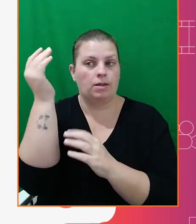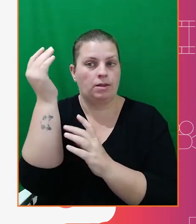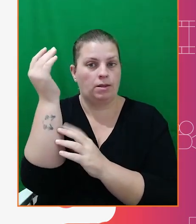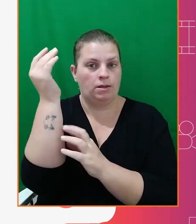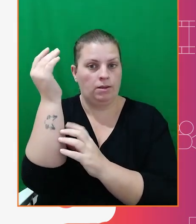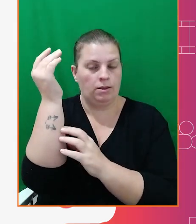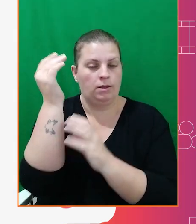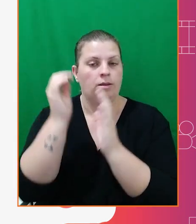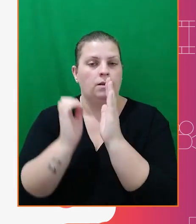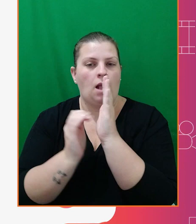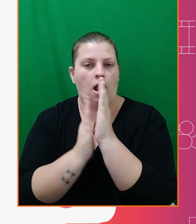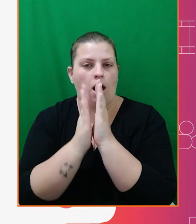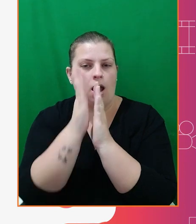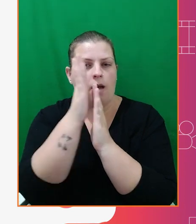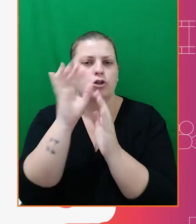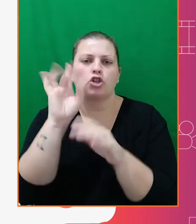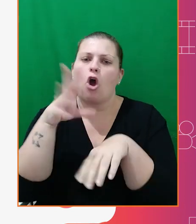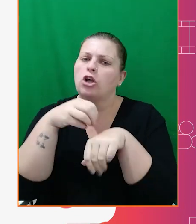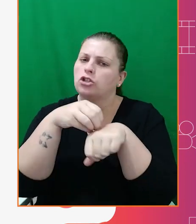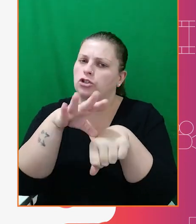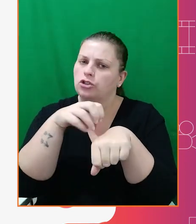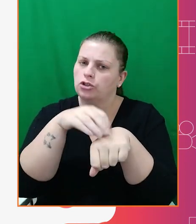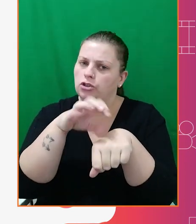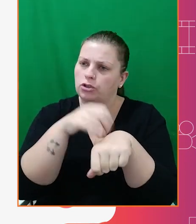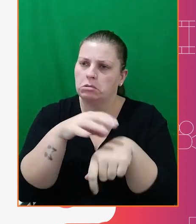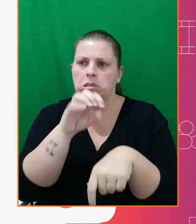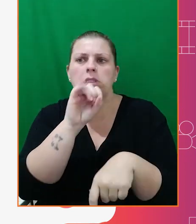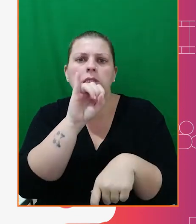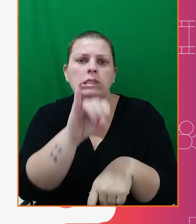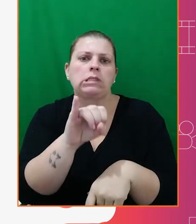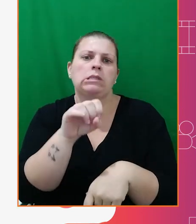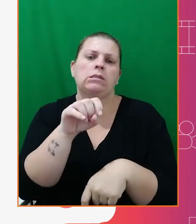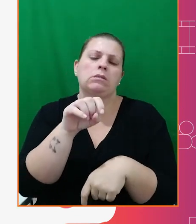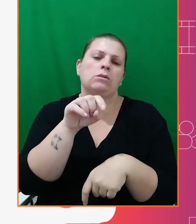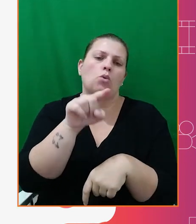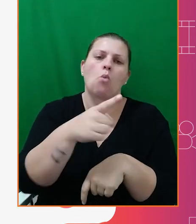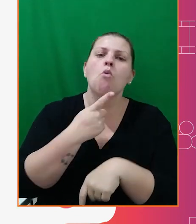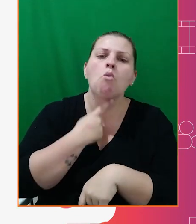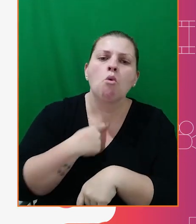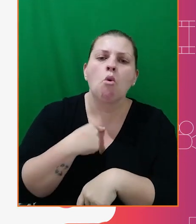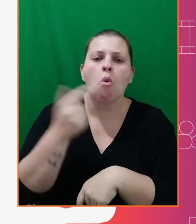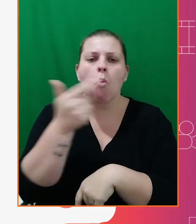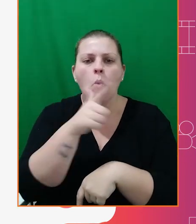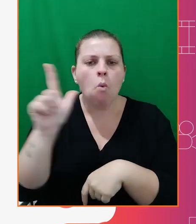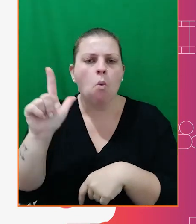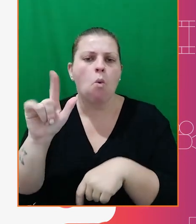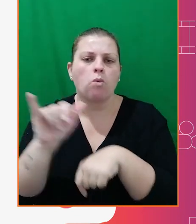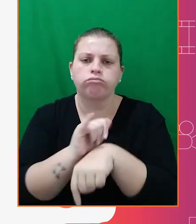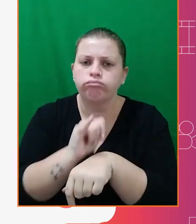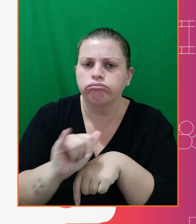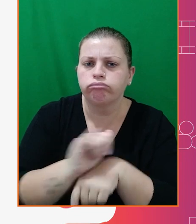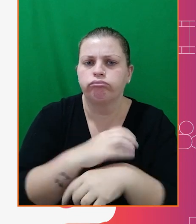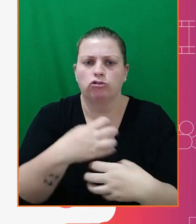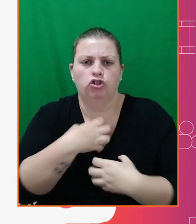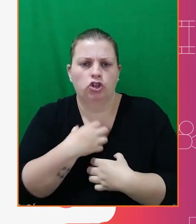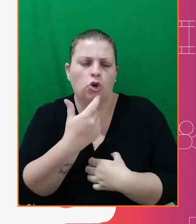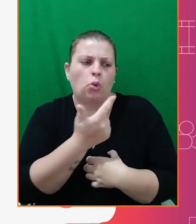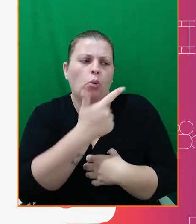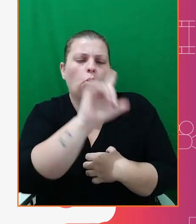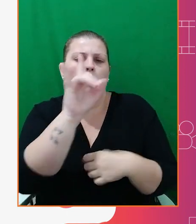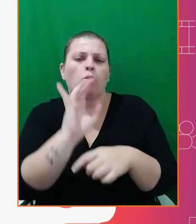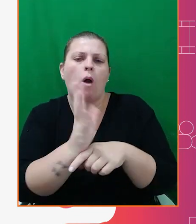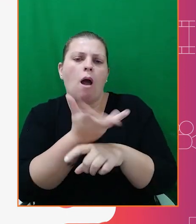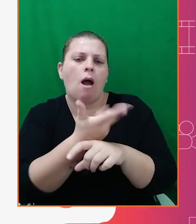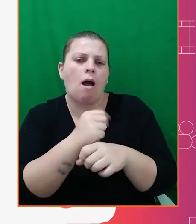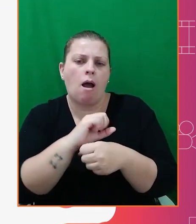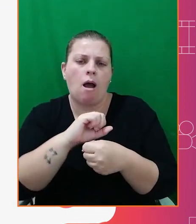apenas sugestões. Se você gostar ou quiser testar outras texturas, procurar outros artistas e como eles